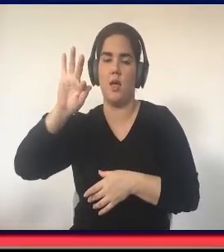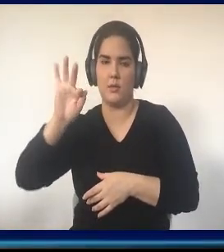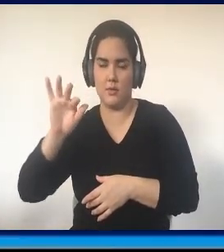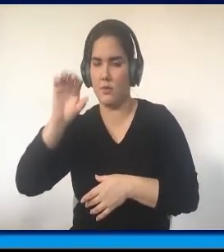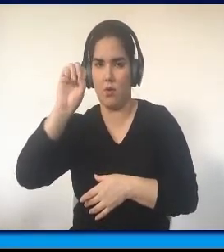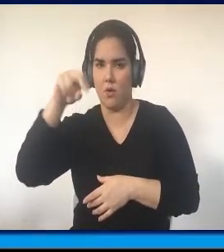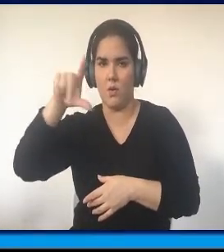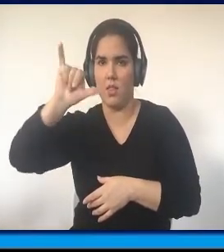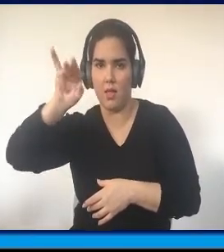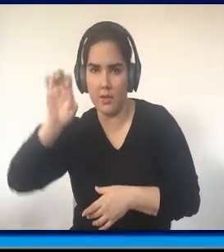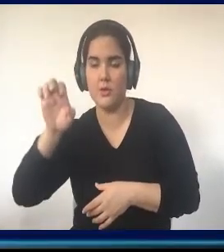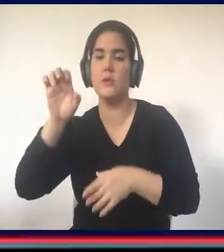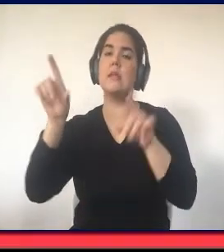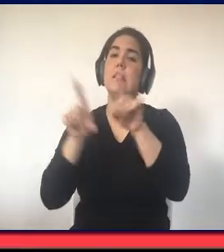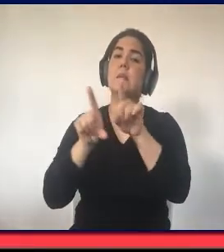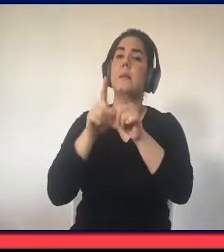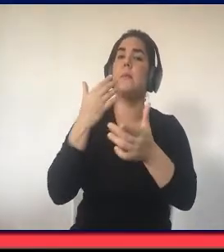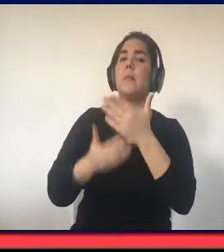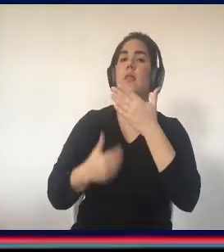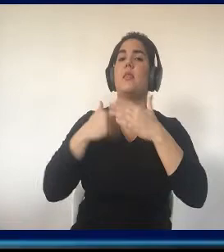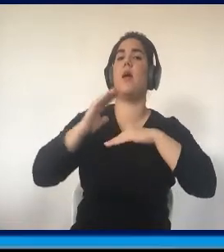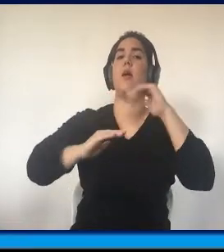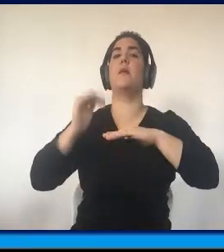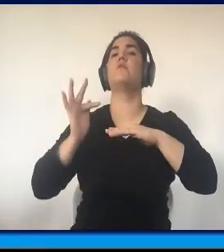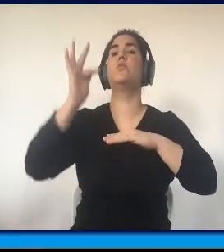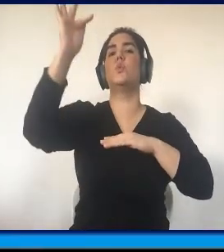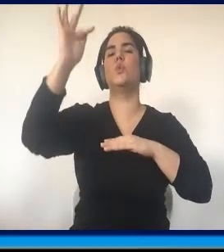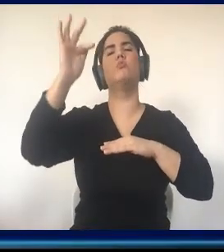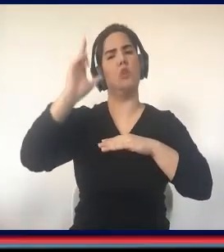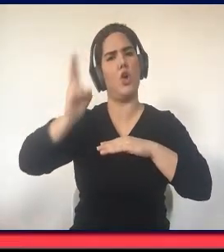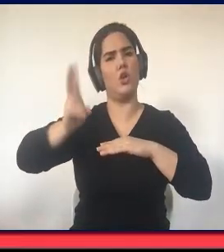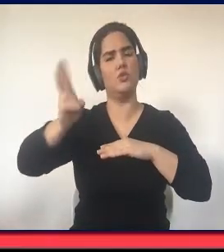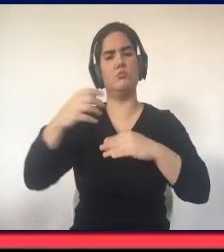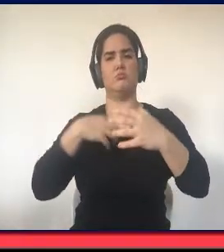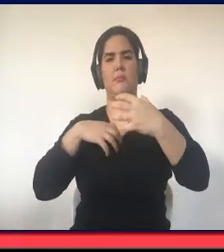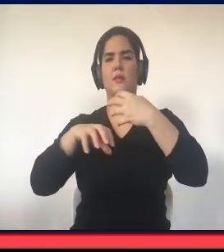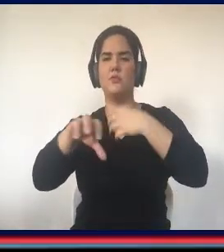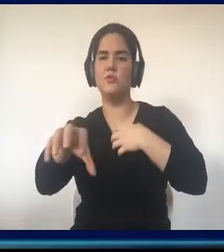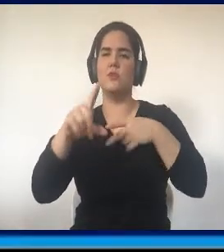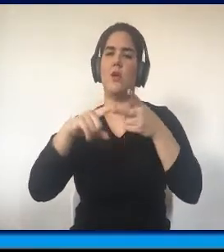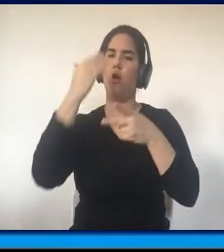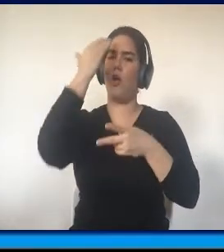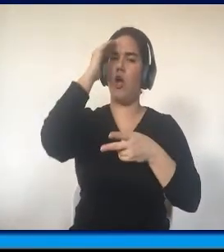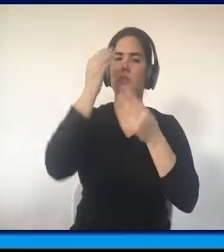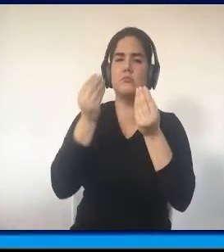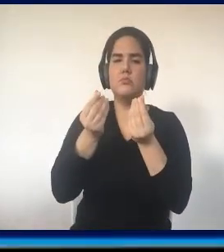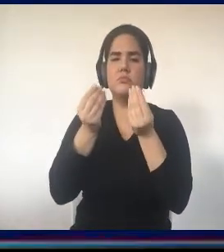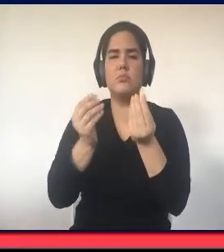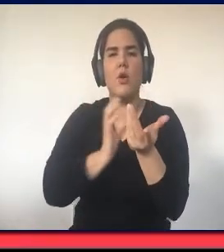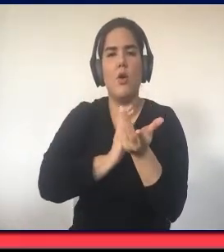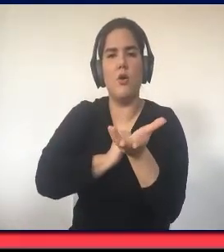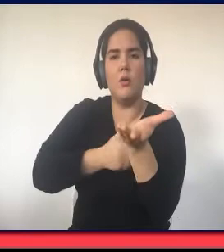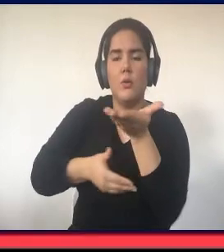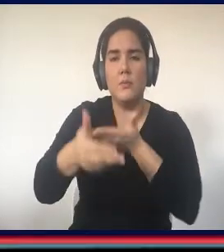aquelas habilidades do futuro, que é empatia, compreensão, compaixão, né? Entender o próximo. São